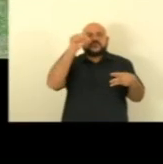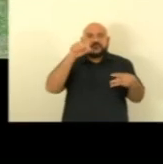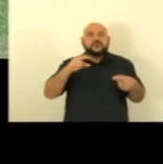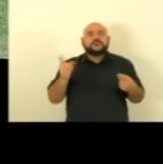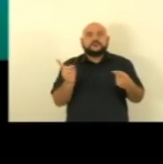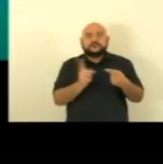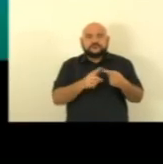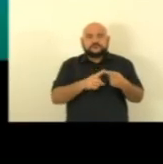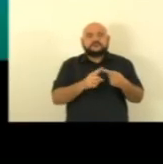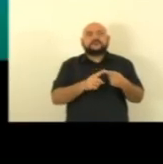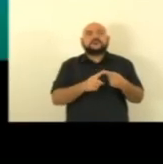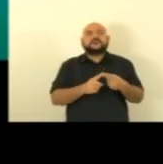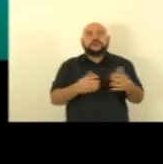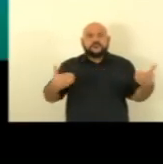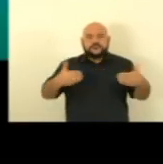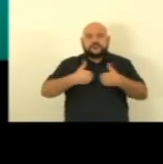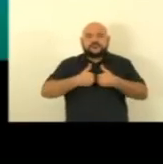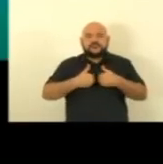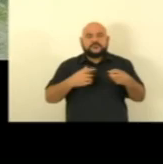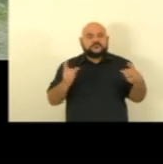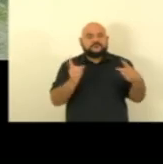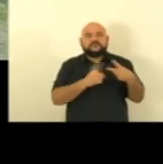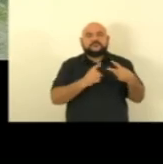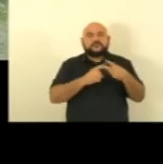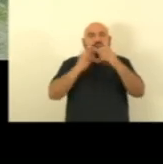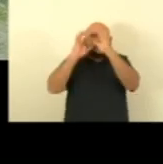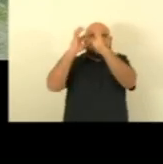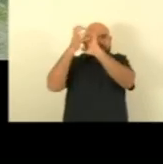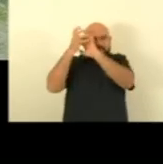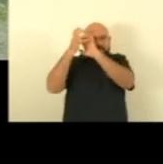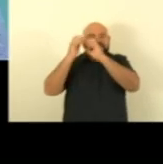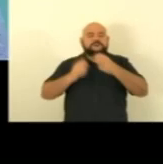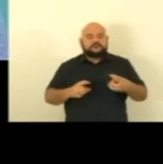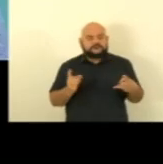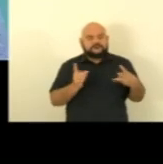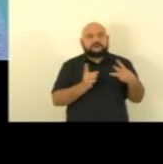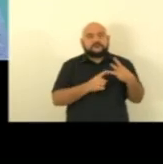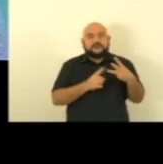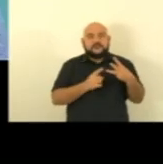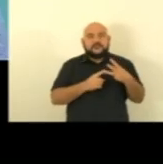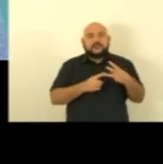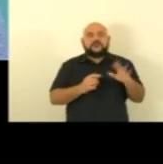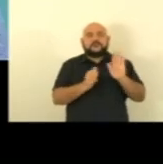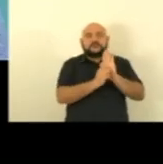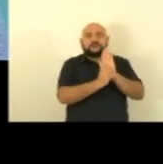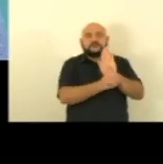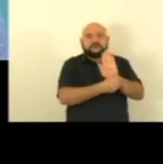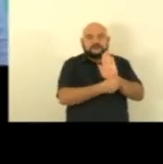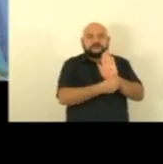Autismo, paralisia cerebral e síndrome de Down.